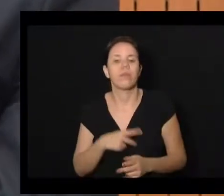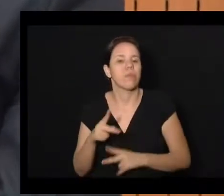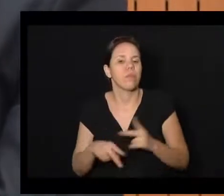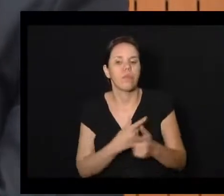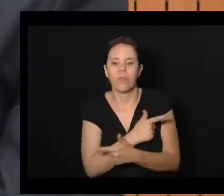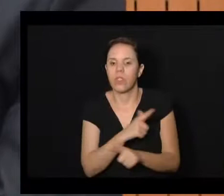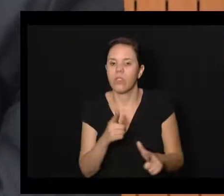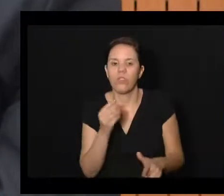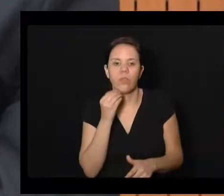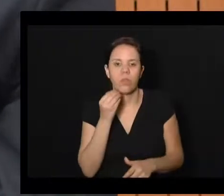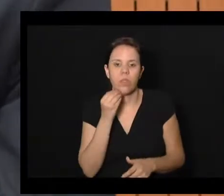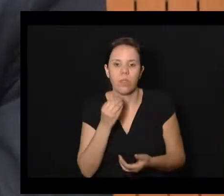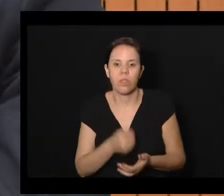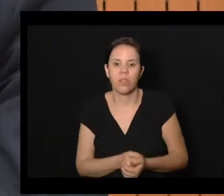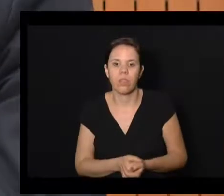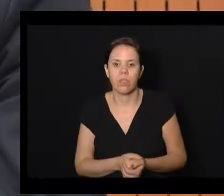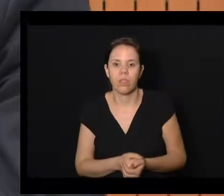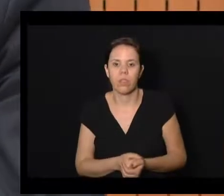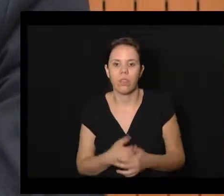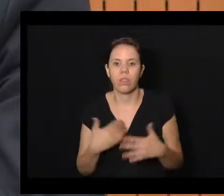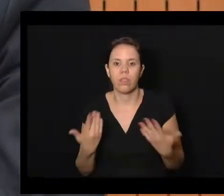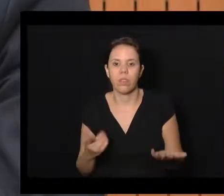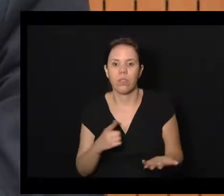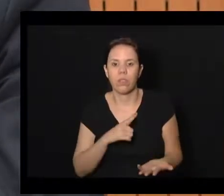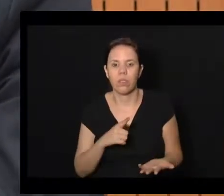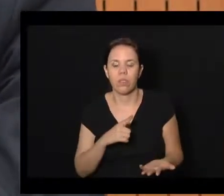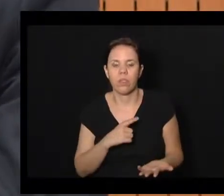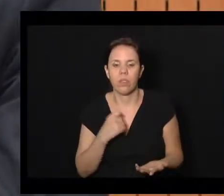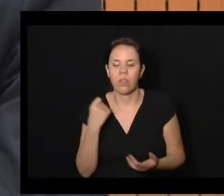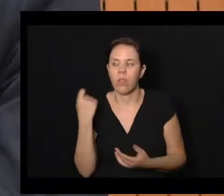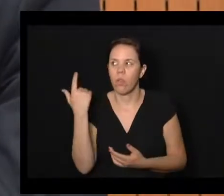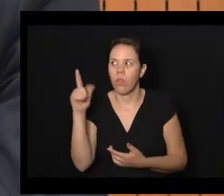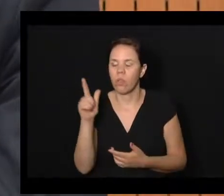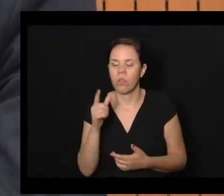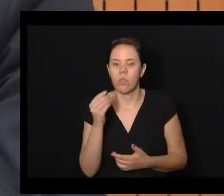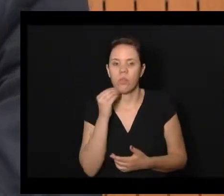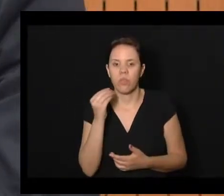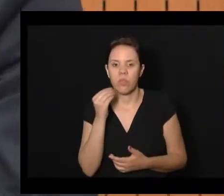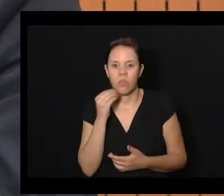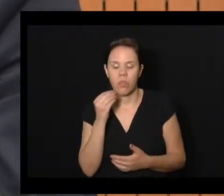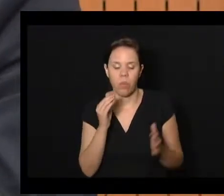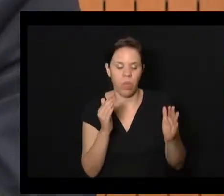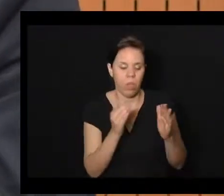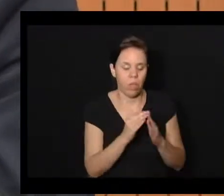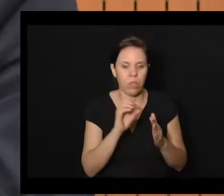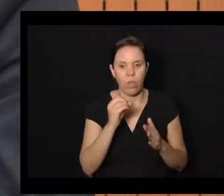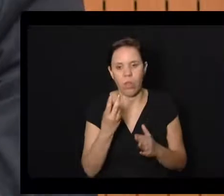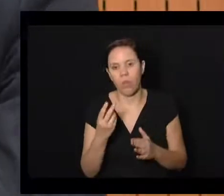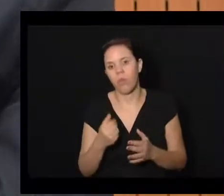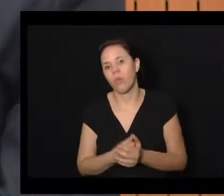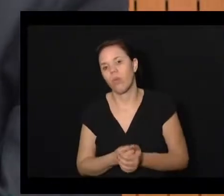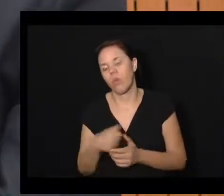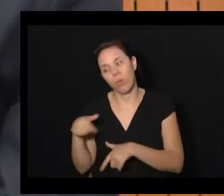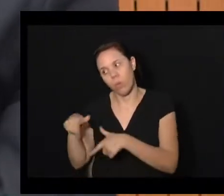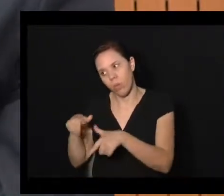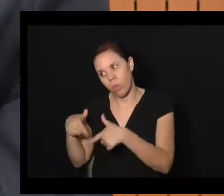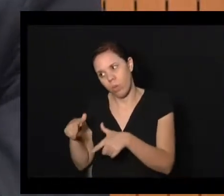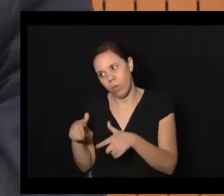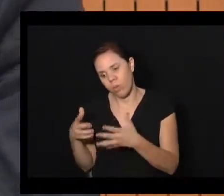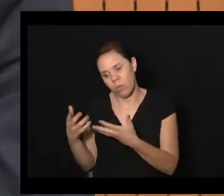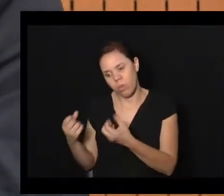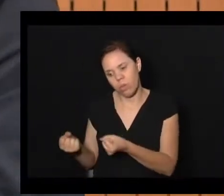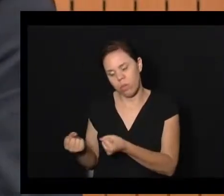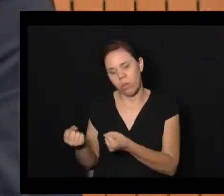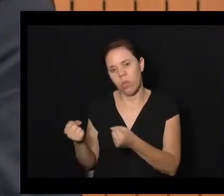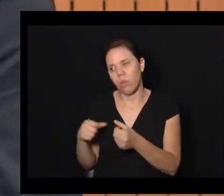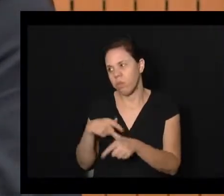oportunidades quando assim alguma outra oportunidade que seja online ou seja que seja um serviço de acolhimento que